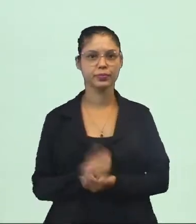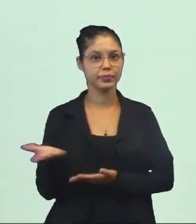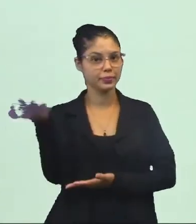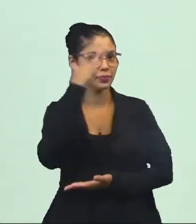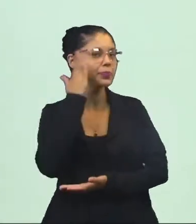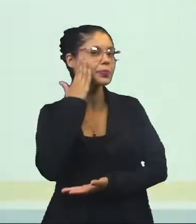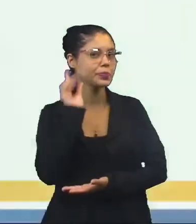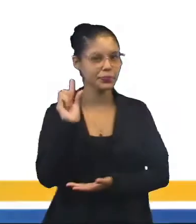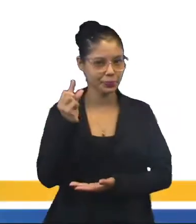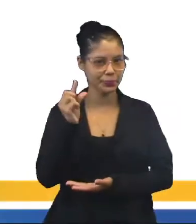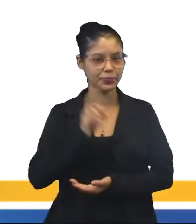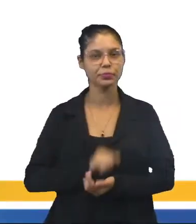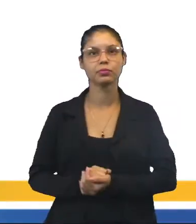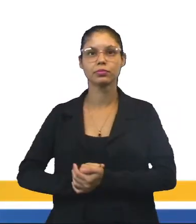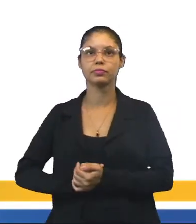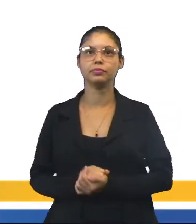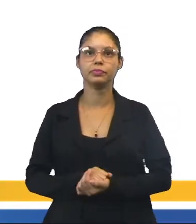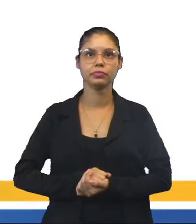entender um pouquinho.